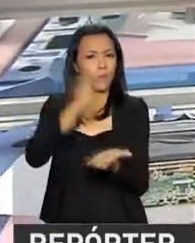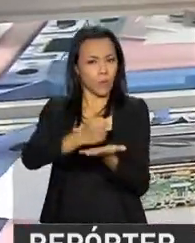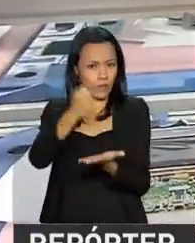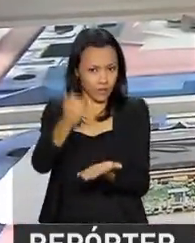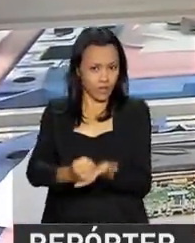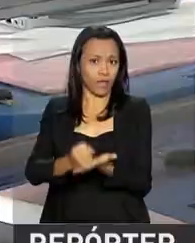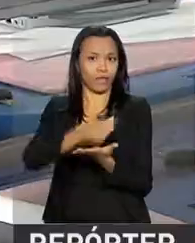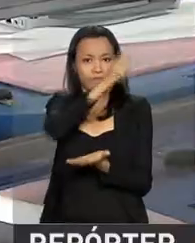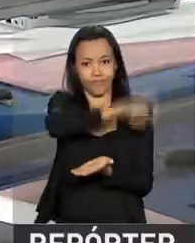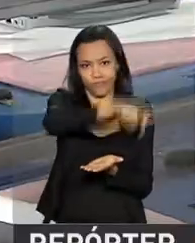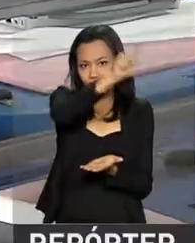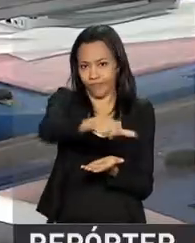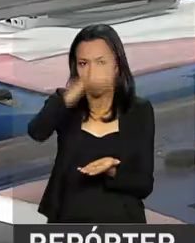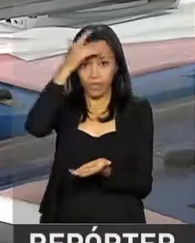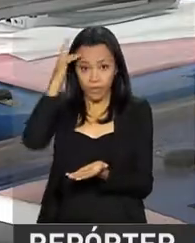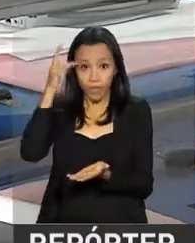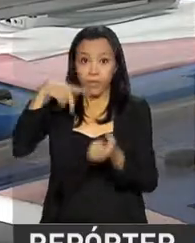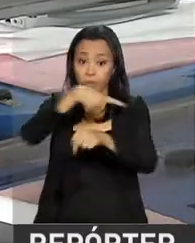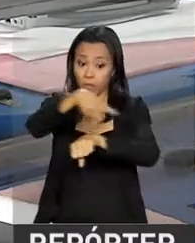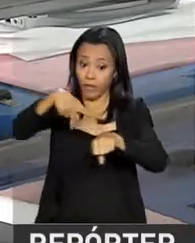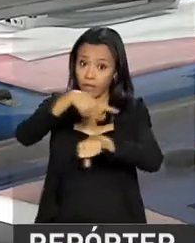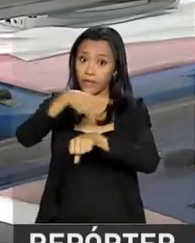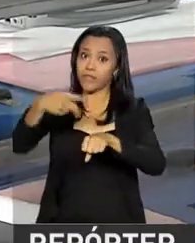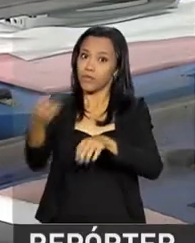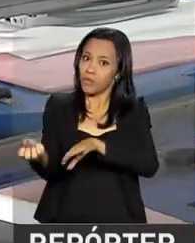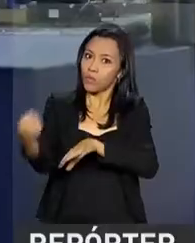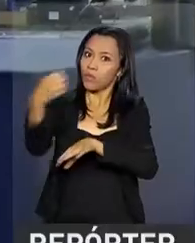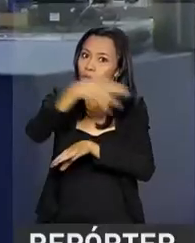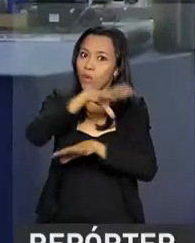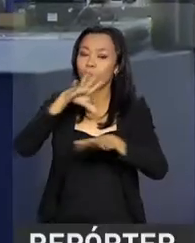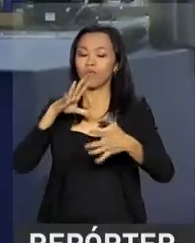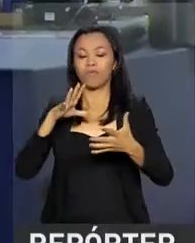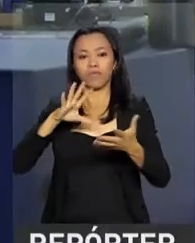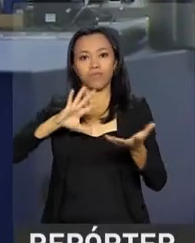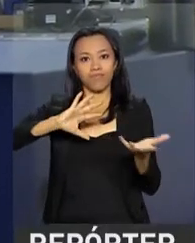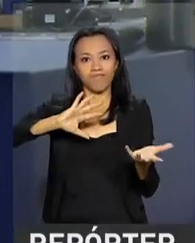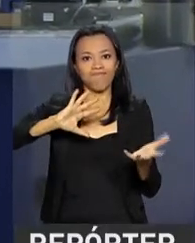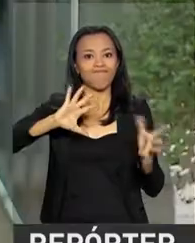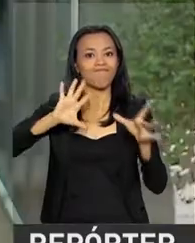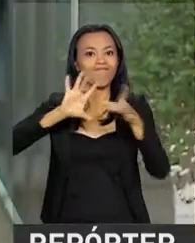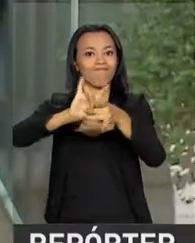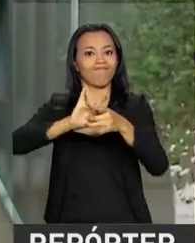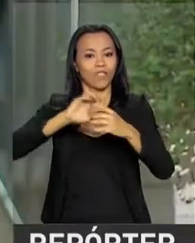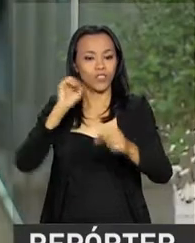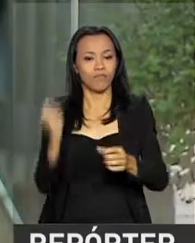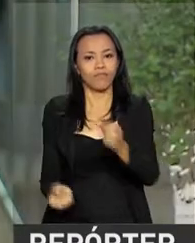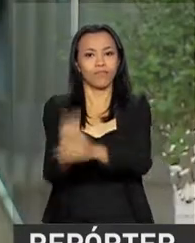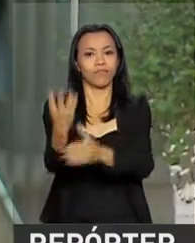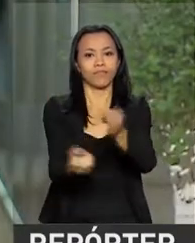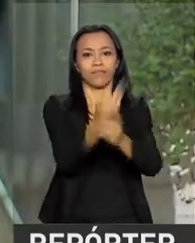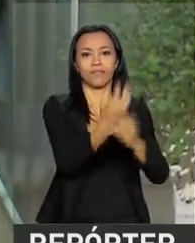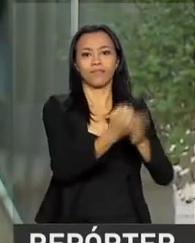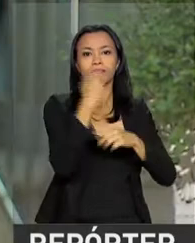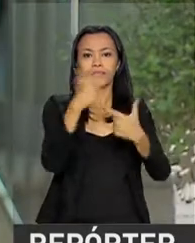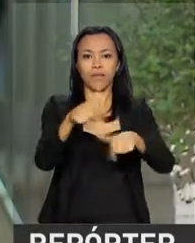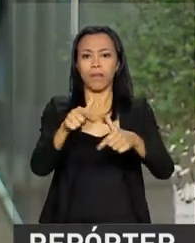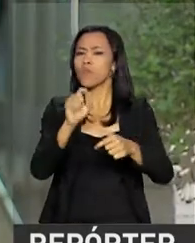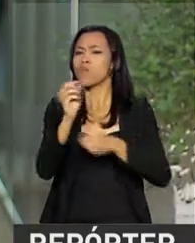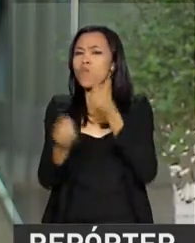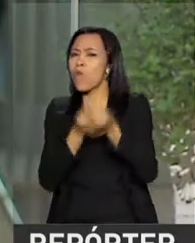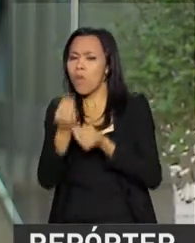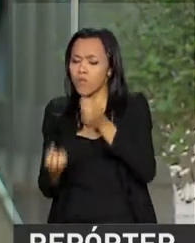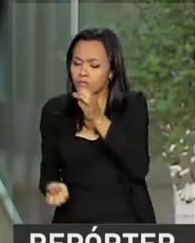A expectativa é que o país entre numa nova era de geração de empregos. O que gera emprego é confiança na economia,